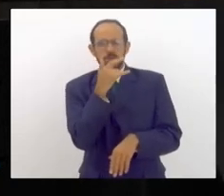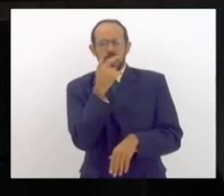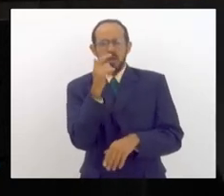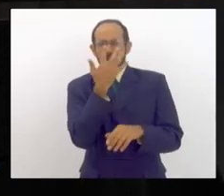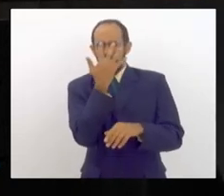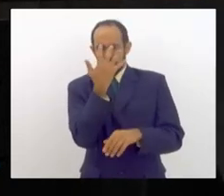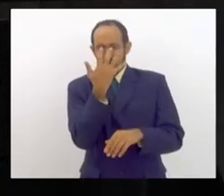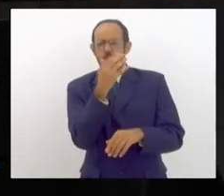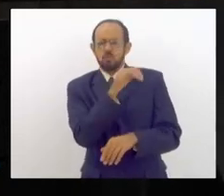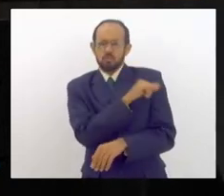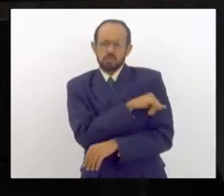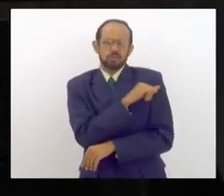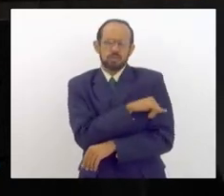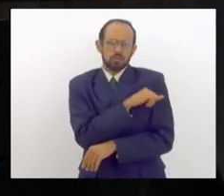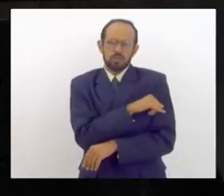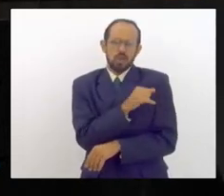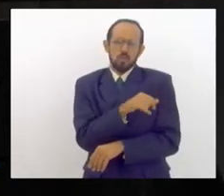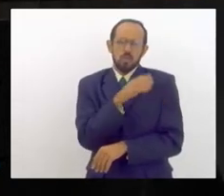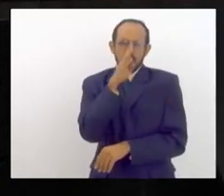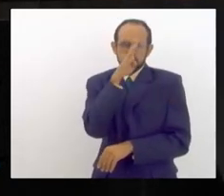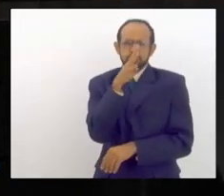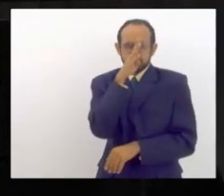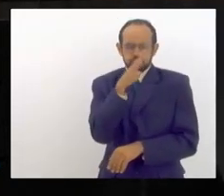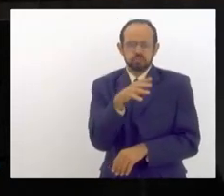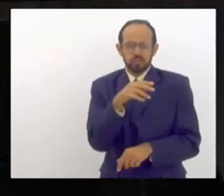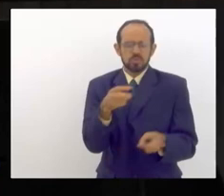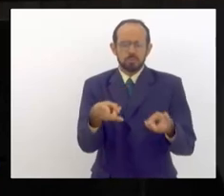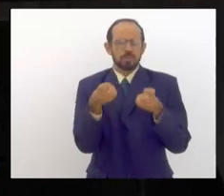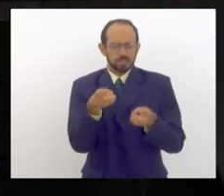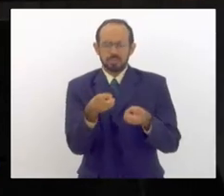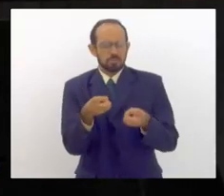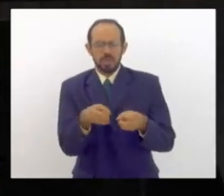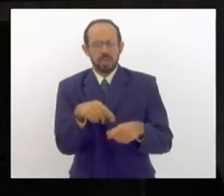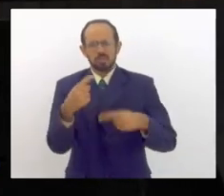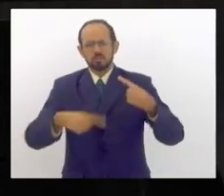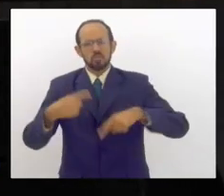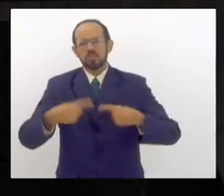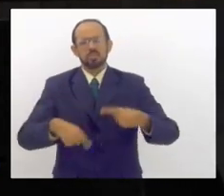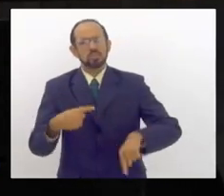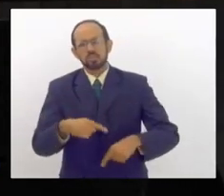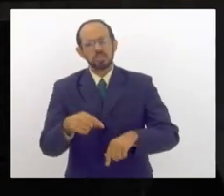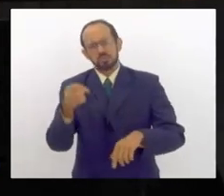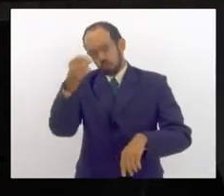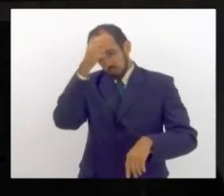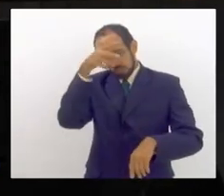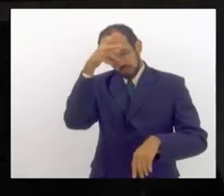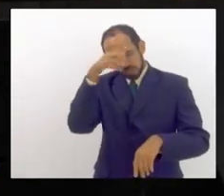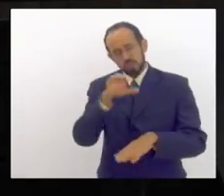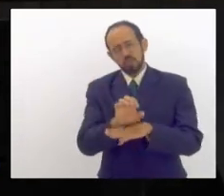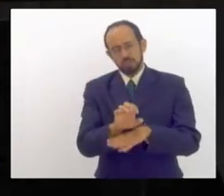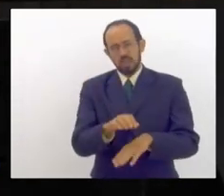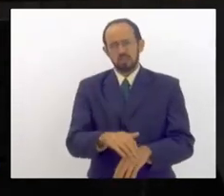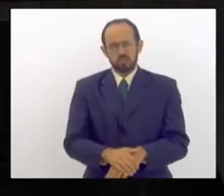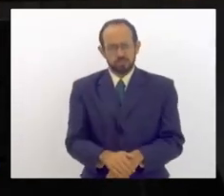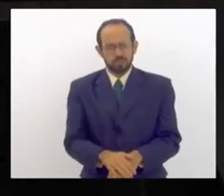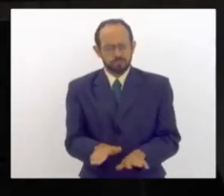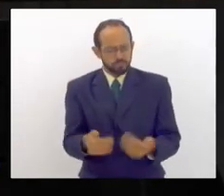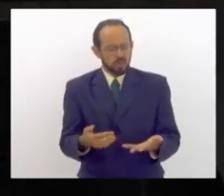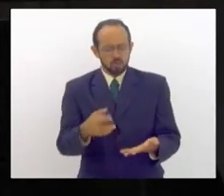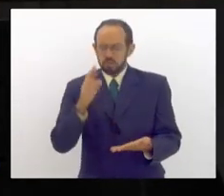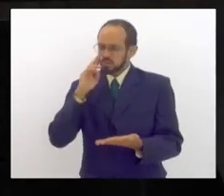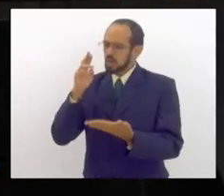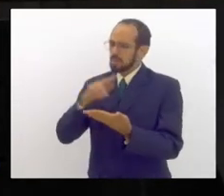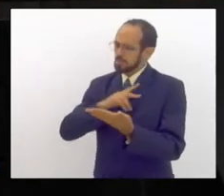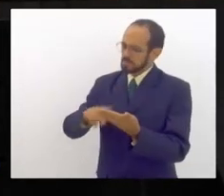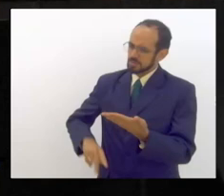colapso completo das políticas de município e também de estado. E aí, senhora presidenta, eu não poderia